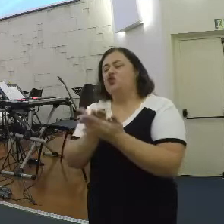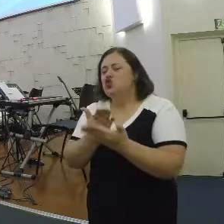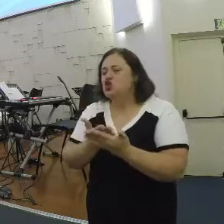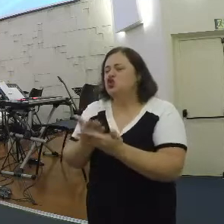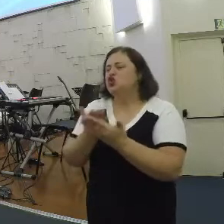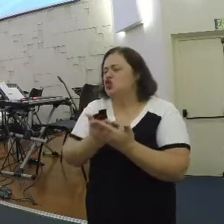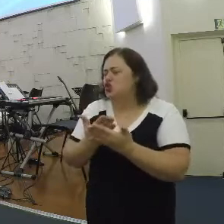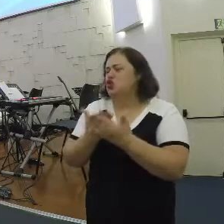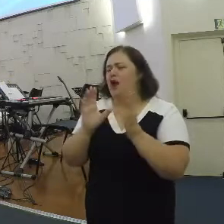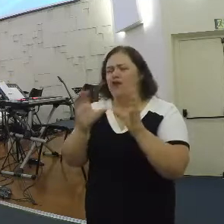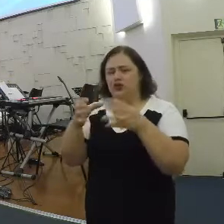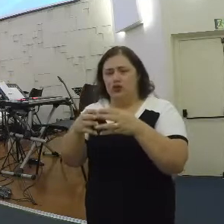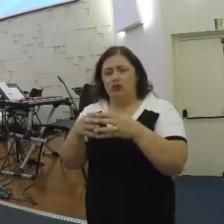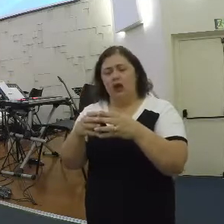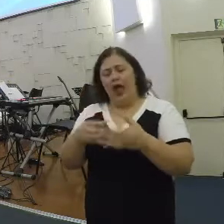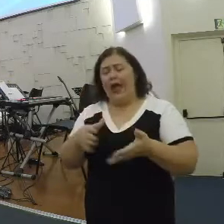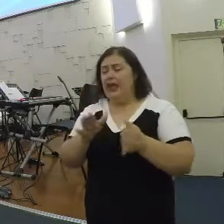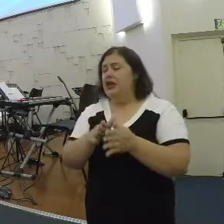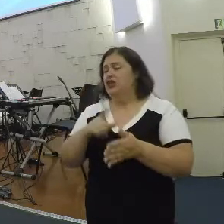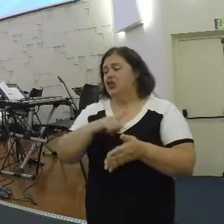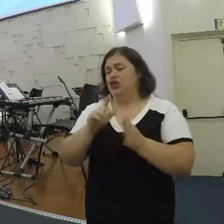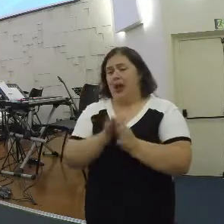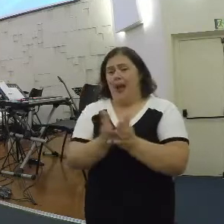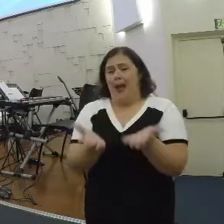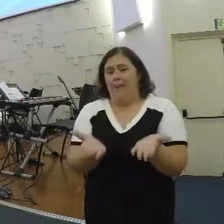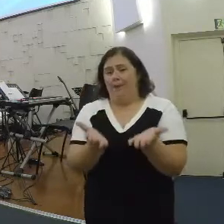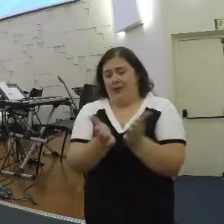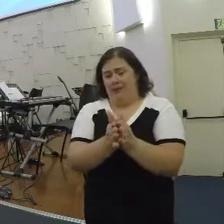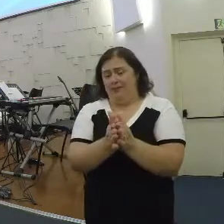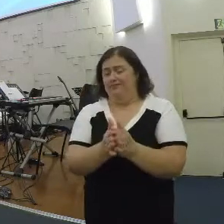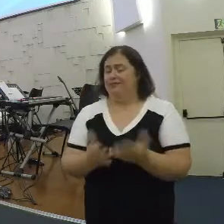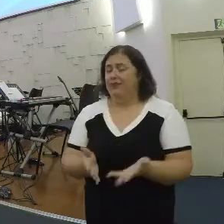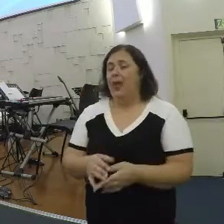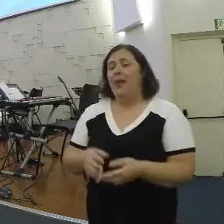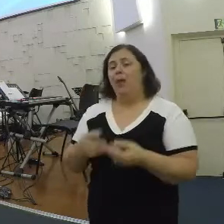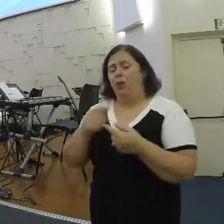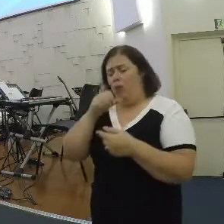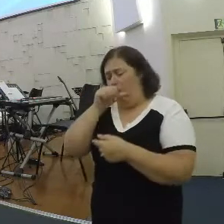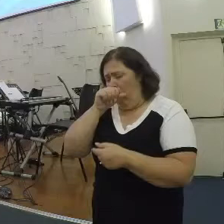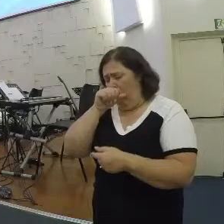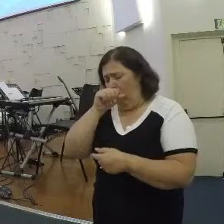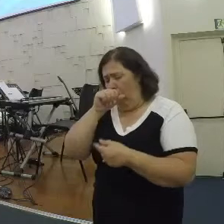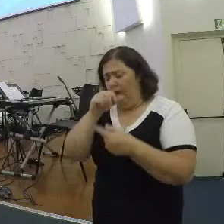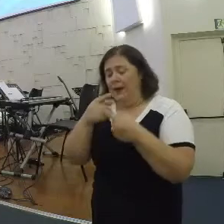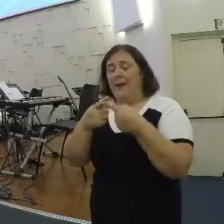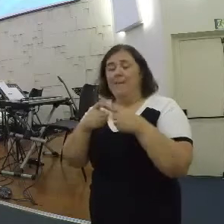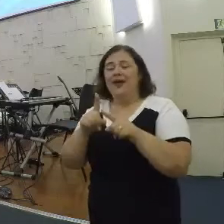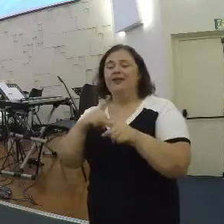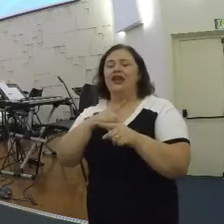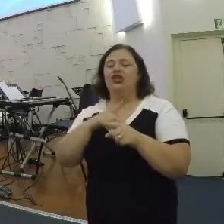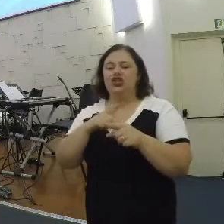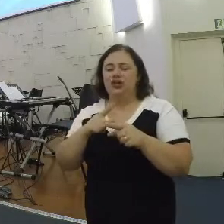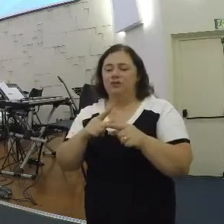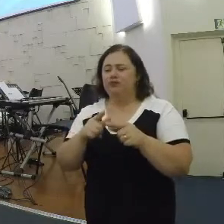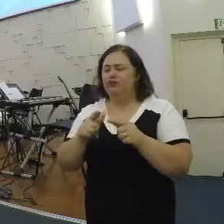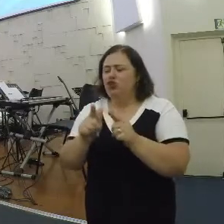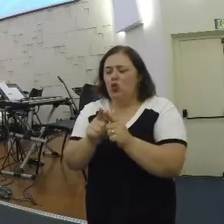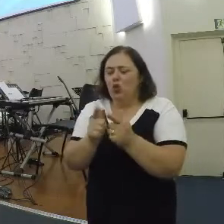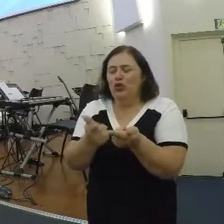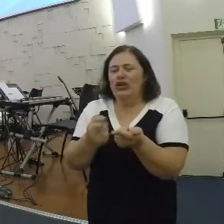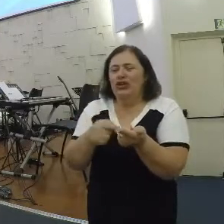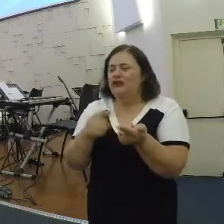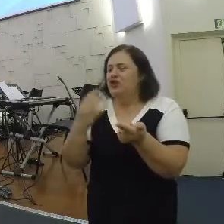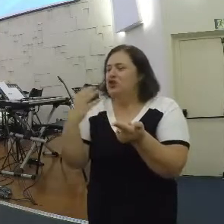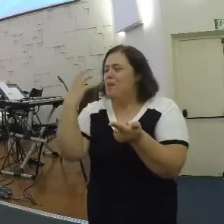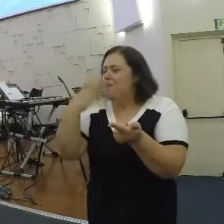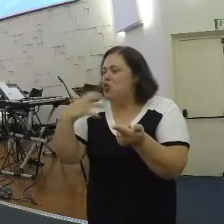João. E eu levava a Bíblia, mas não sei porquê, se ficou, Rogério, na pasta, aquele cantor cristão pequeno, né? E estava